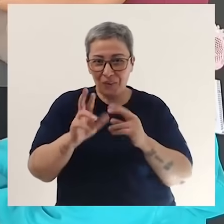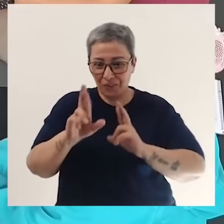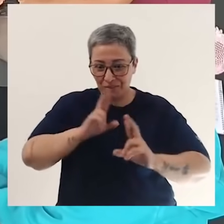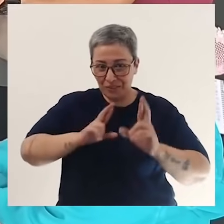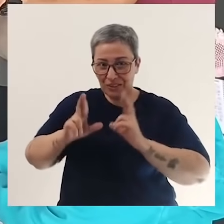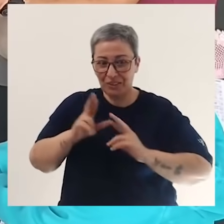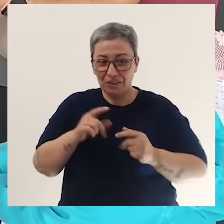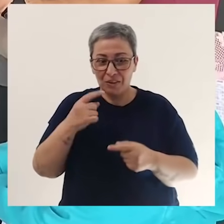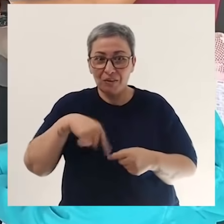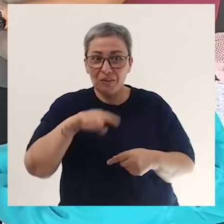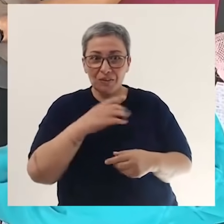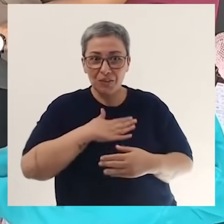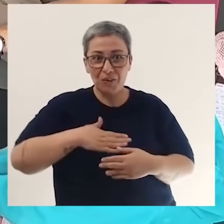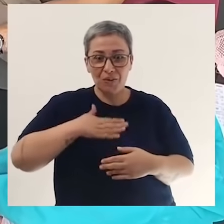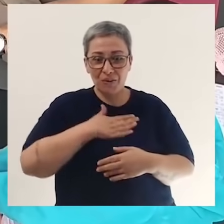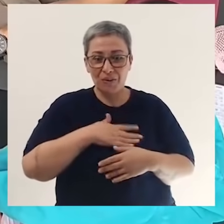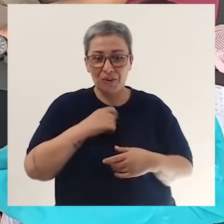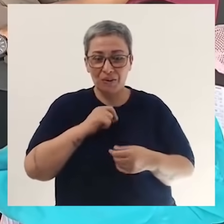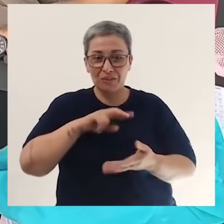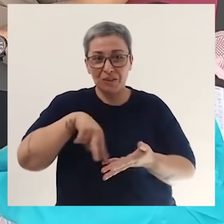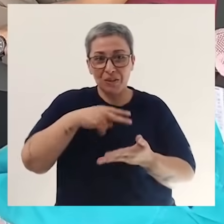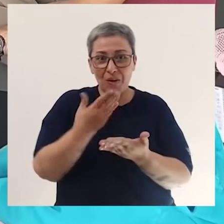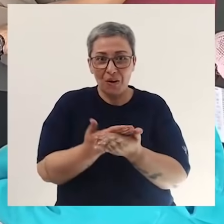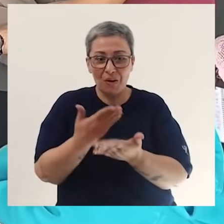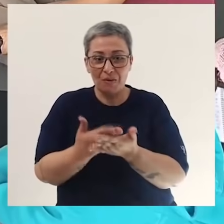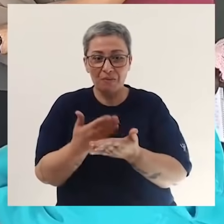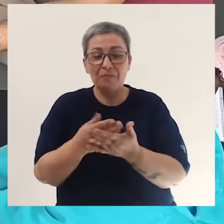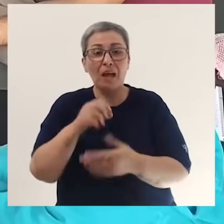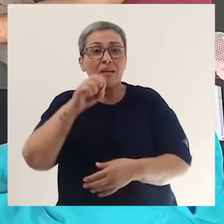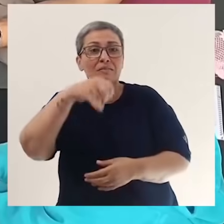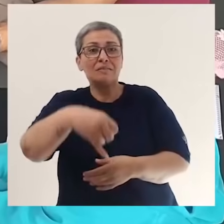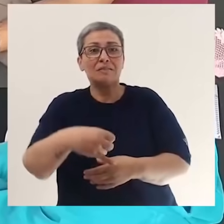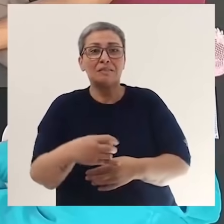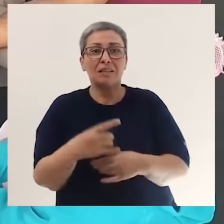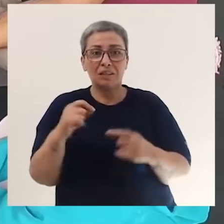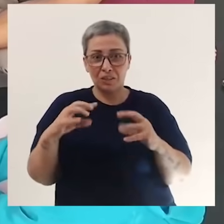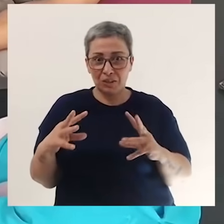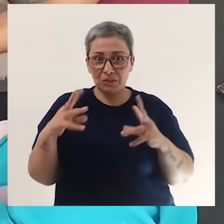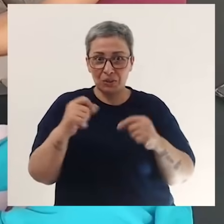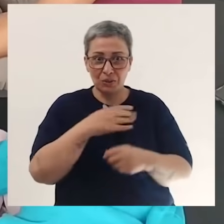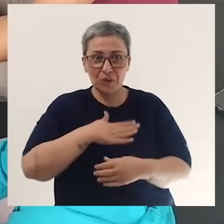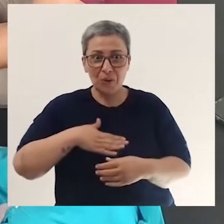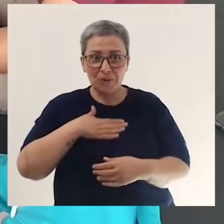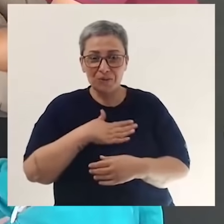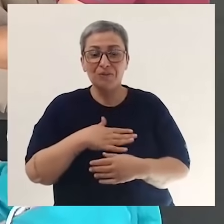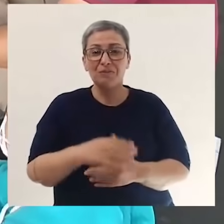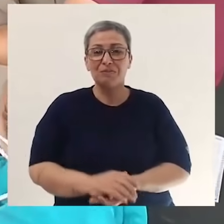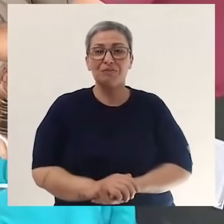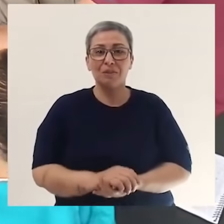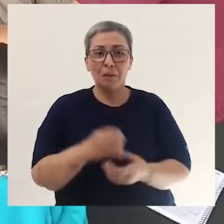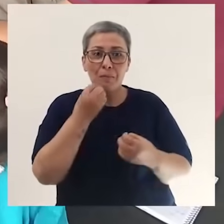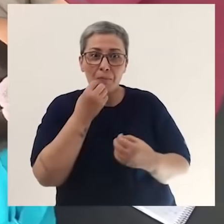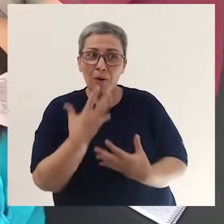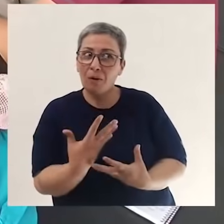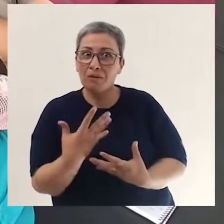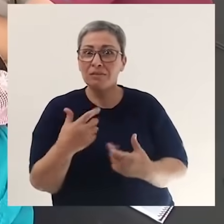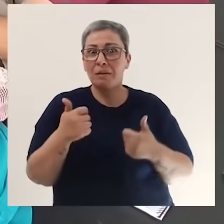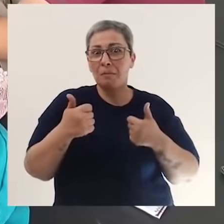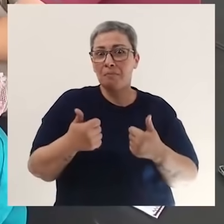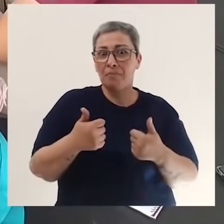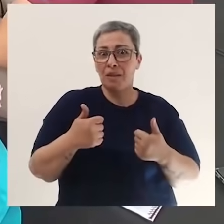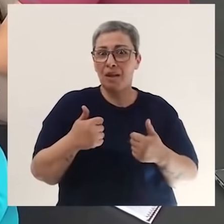E vocês gostam de fazer aula de balé? Sim. Todas gostam? Muito ou pouco?